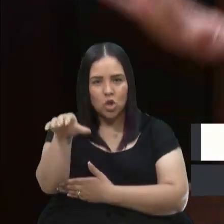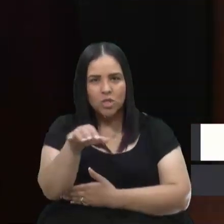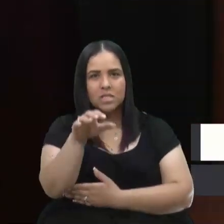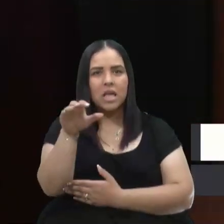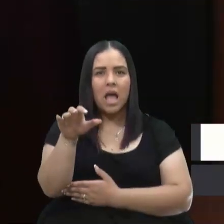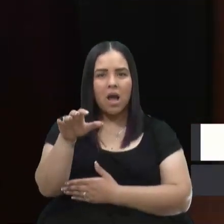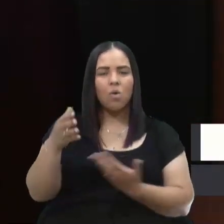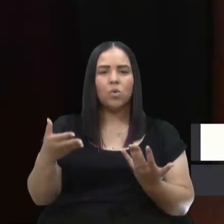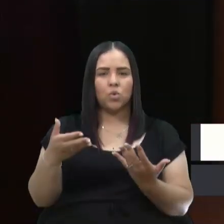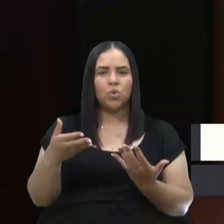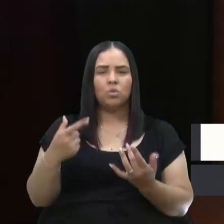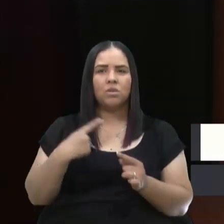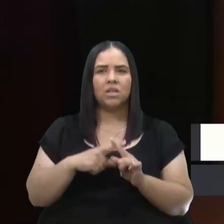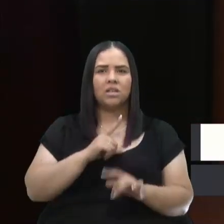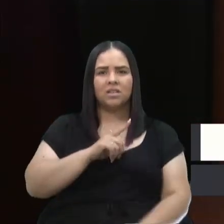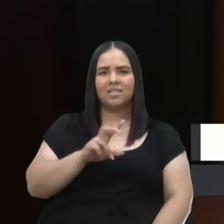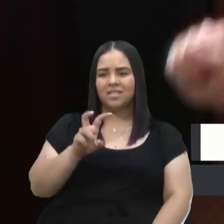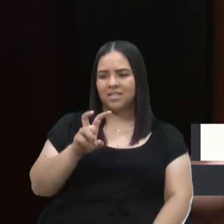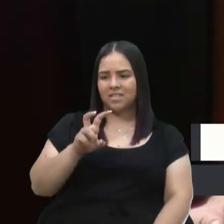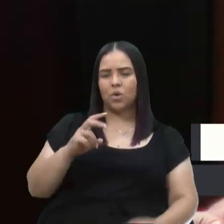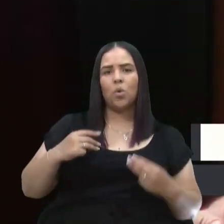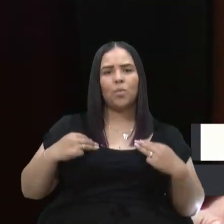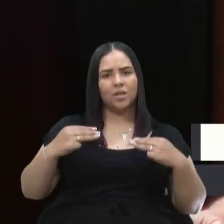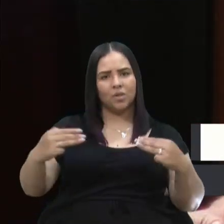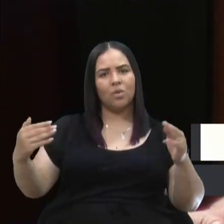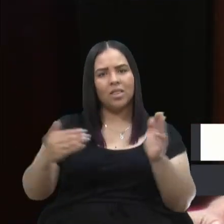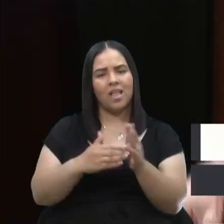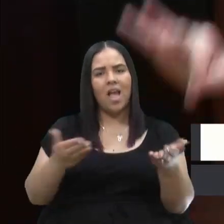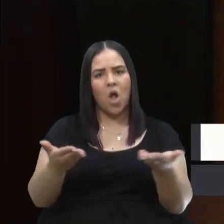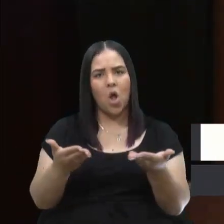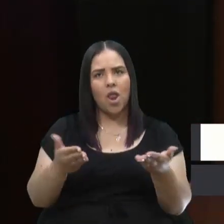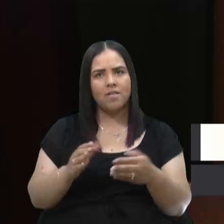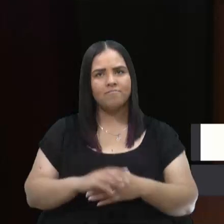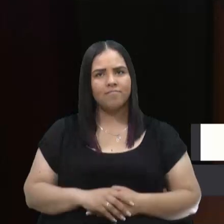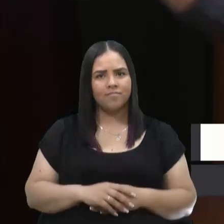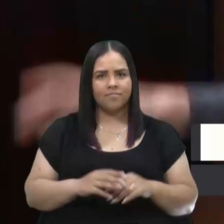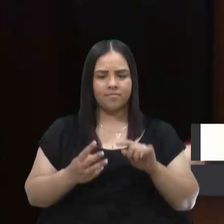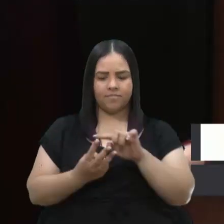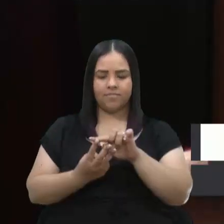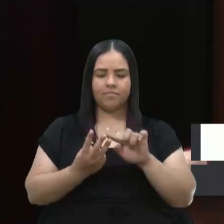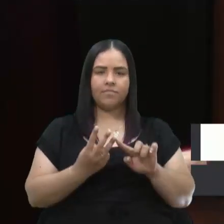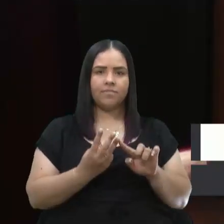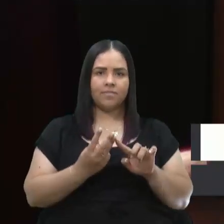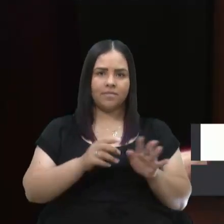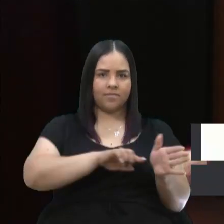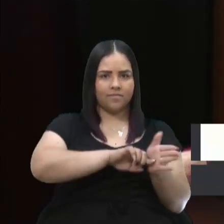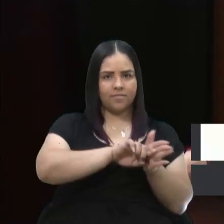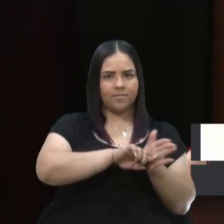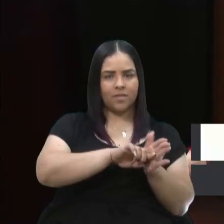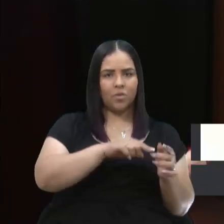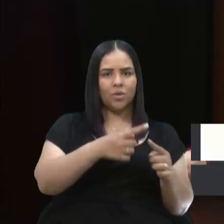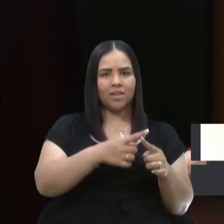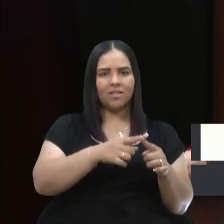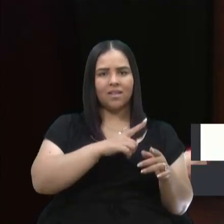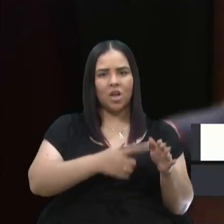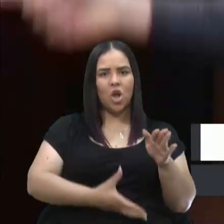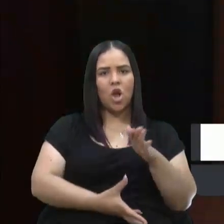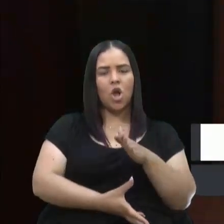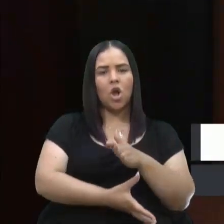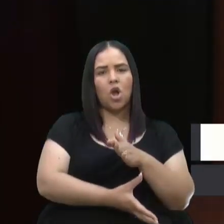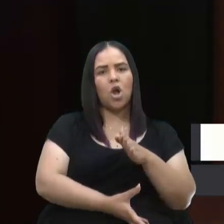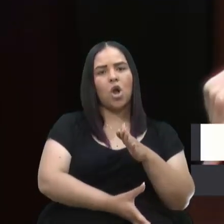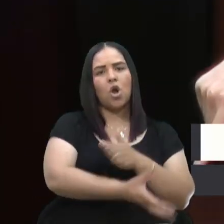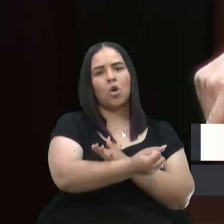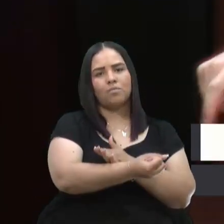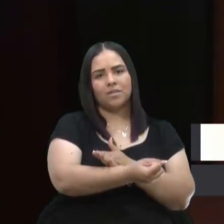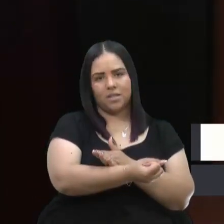Os 5 ministros anunciados até agora, vereador Daneluz, 3 são investigados por corrupção. Já querem